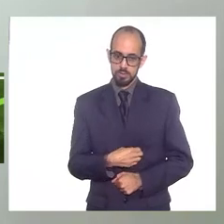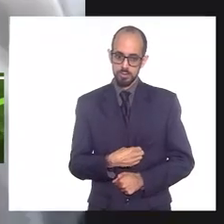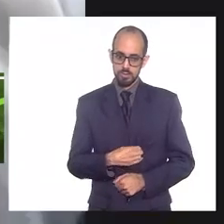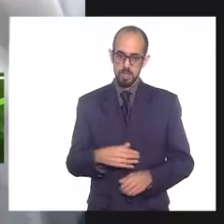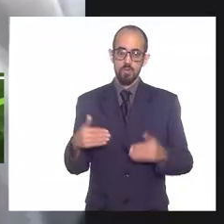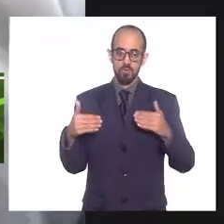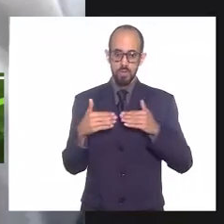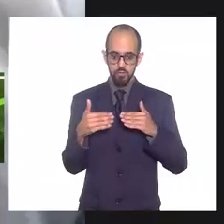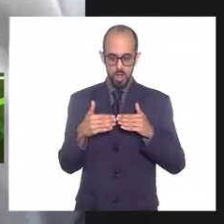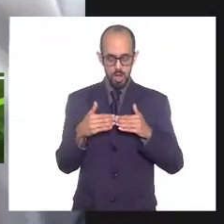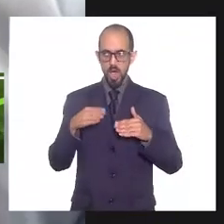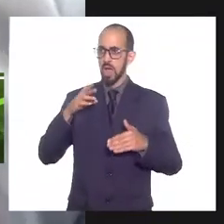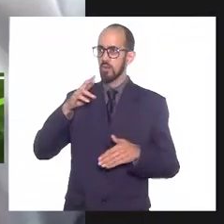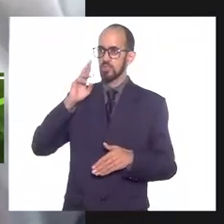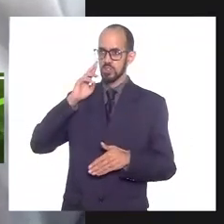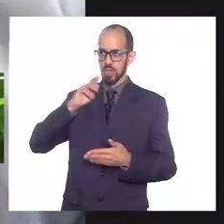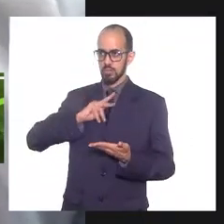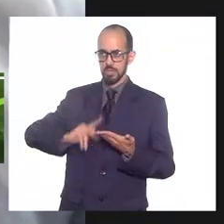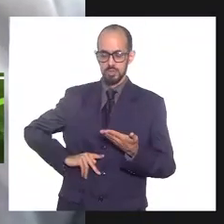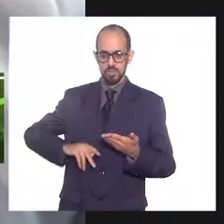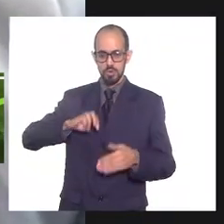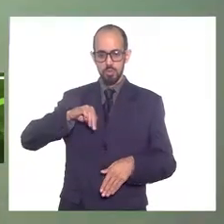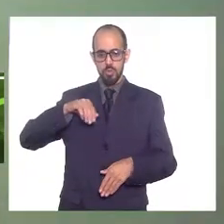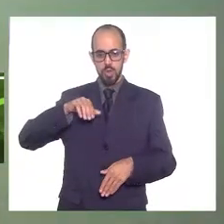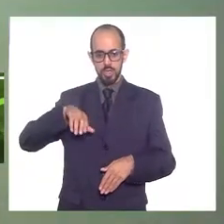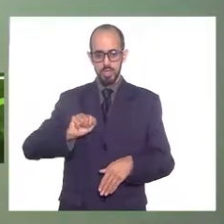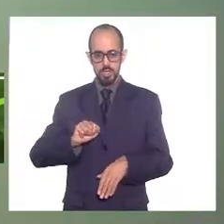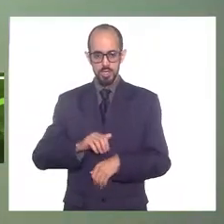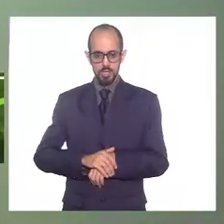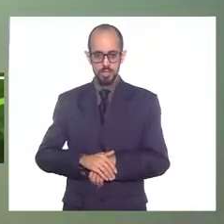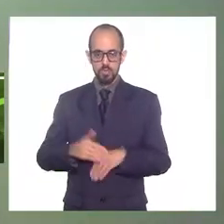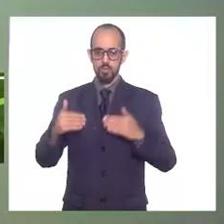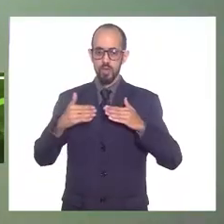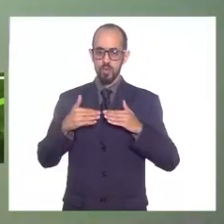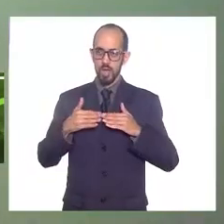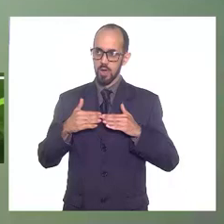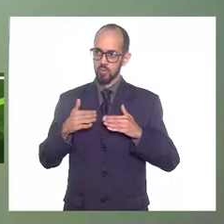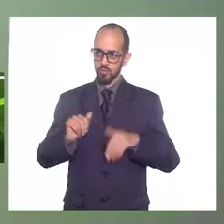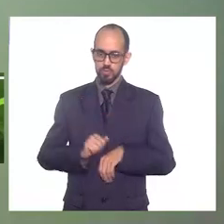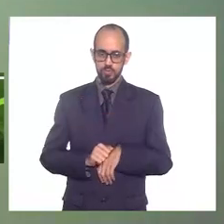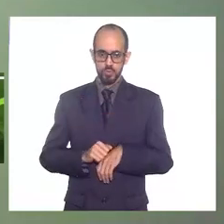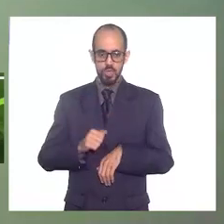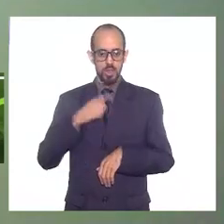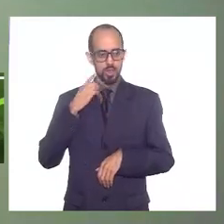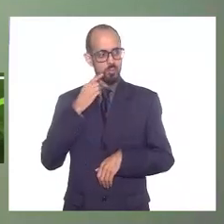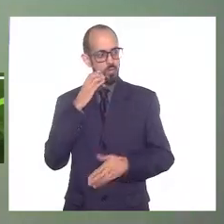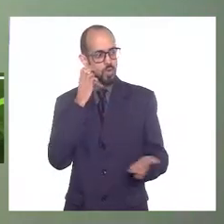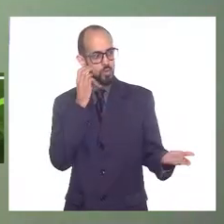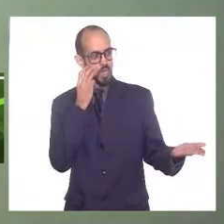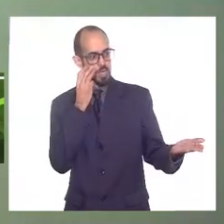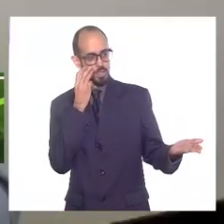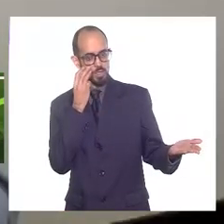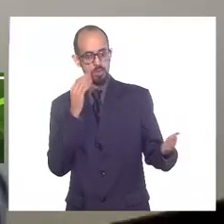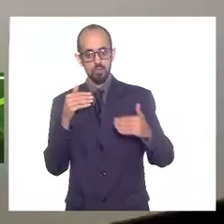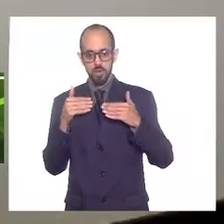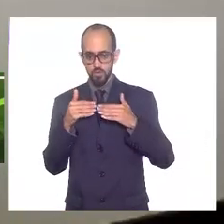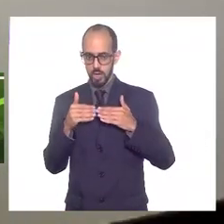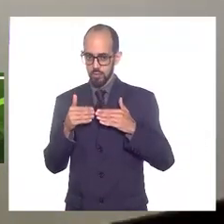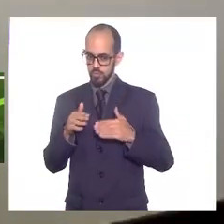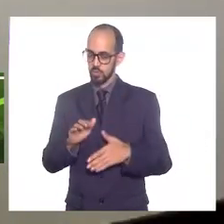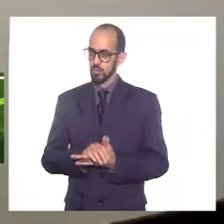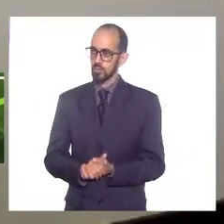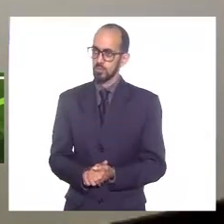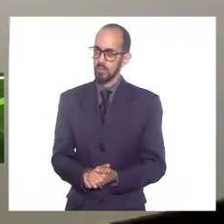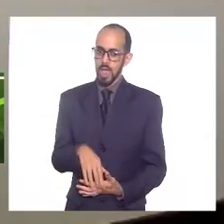é favorável senhora presidente Varga monika Francisco favorável deputado do valdec favorável